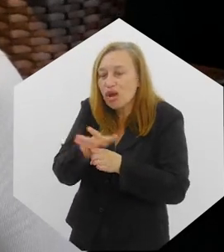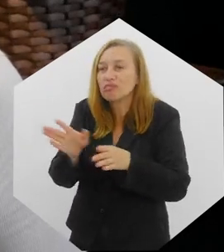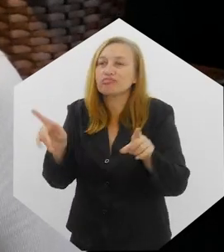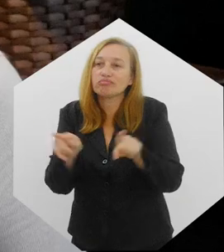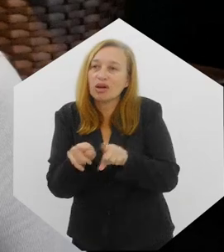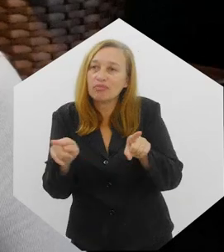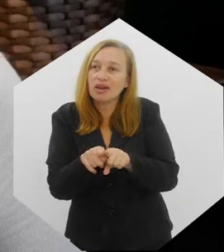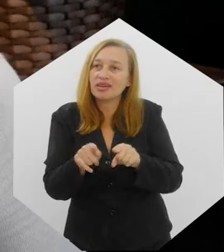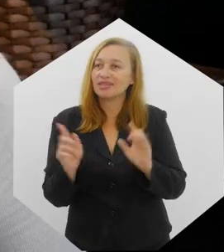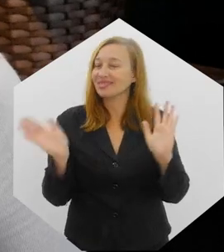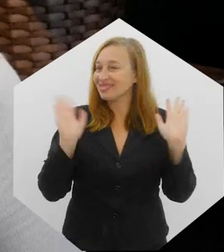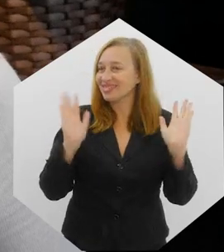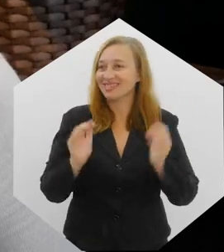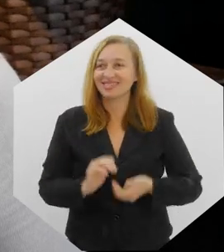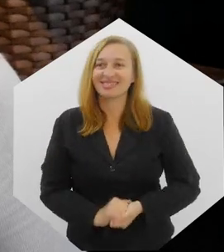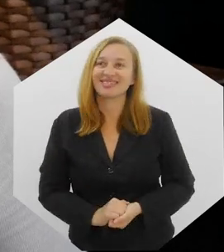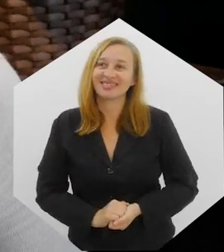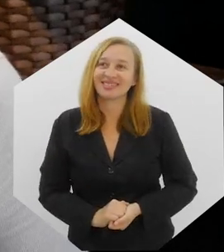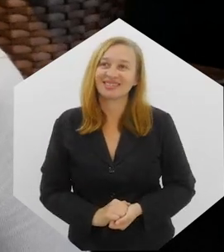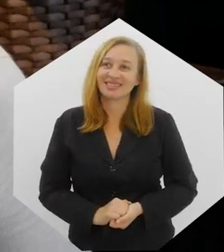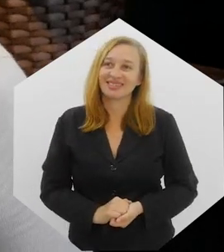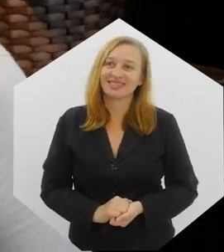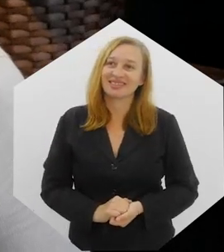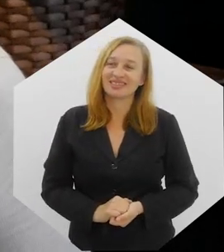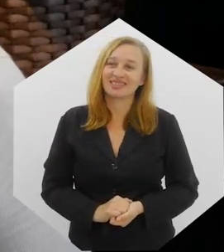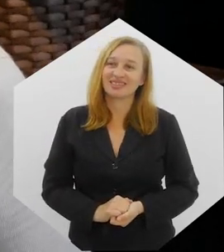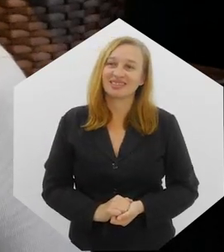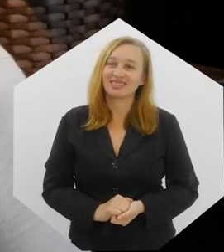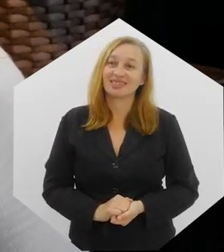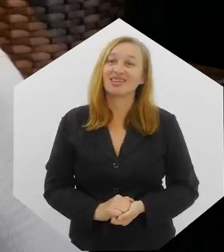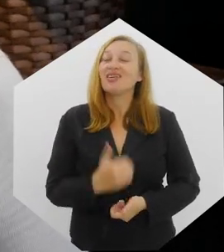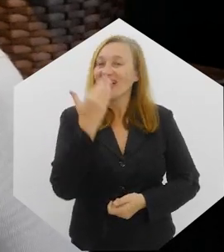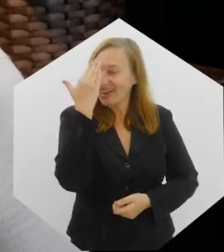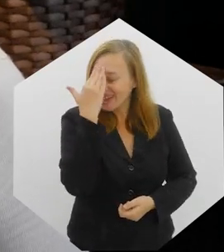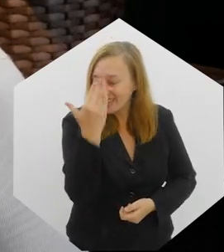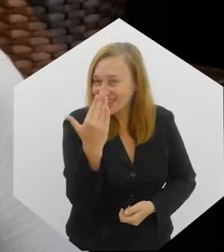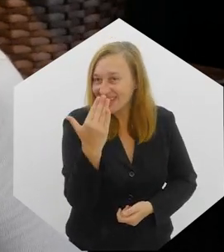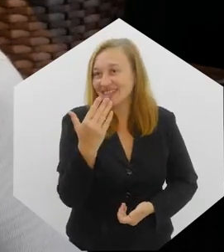suas palavras, pelos seus esclarecimentos também. E até uma próxima.